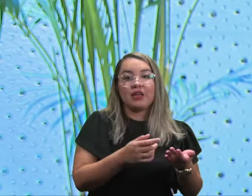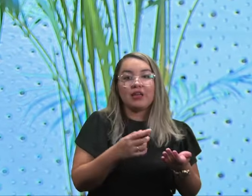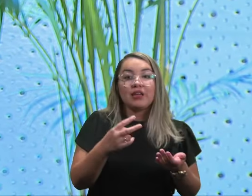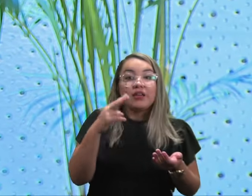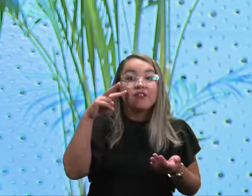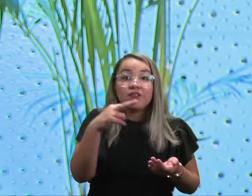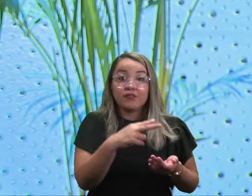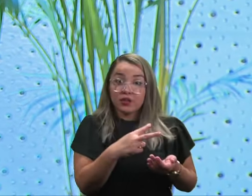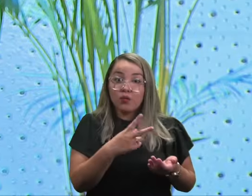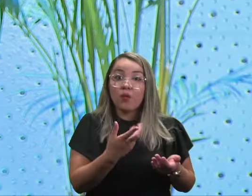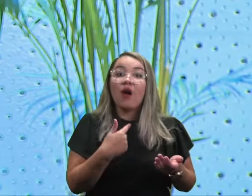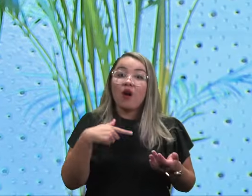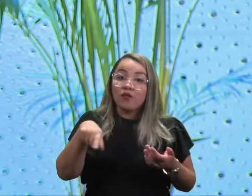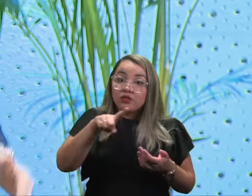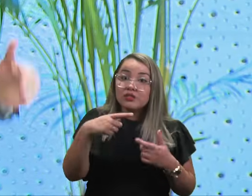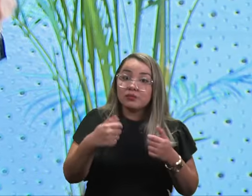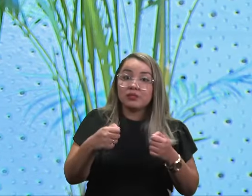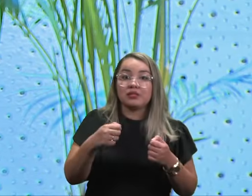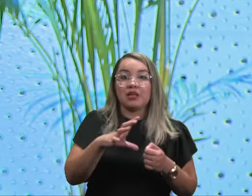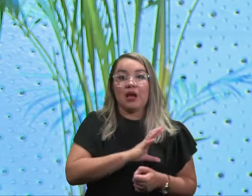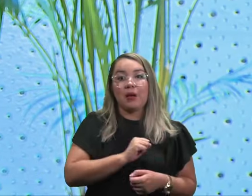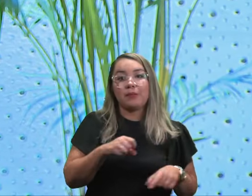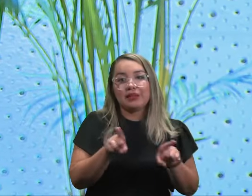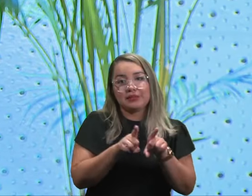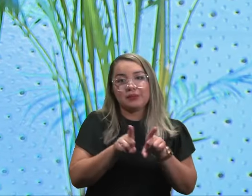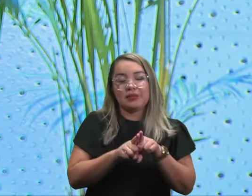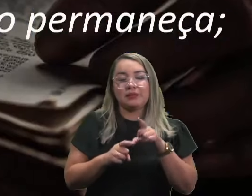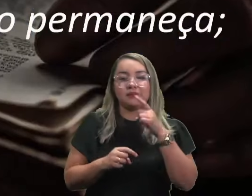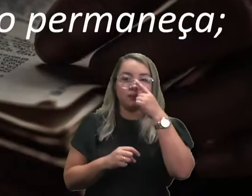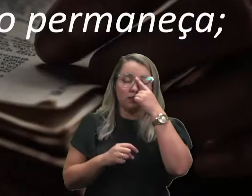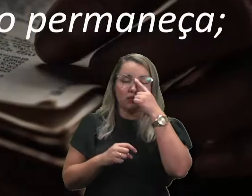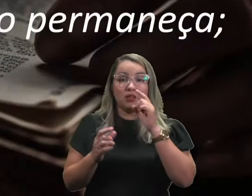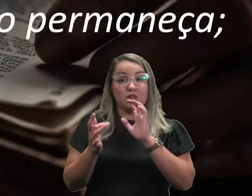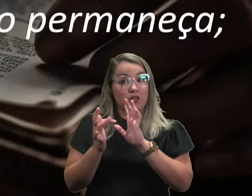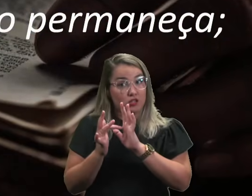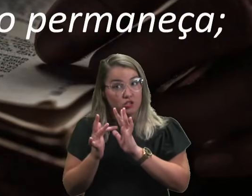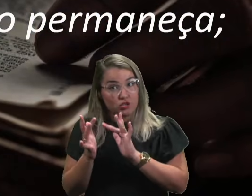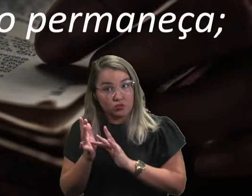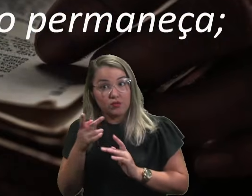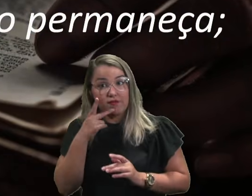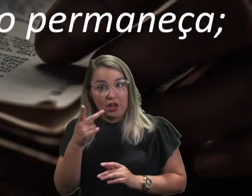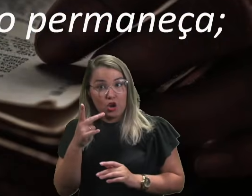e 17, agora Jesus fala mais uma vez, dizendo: